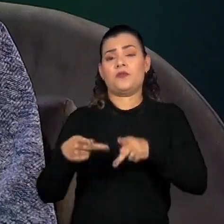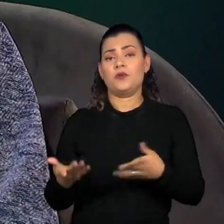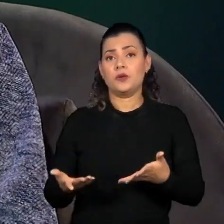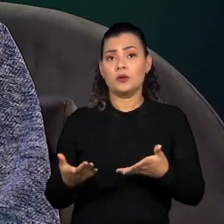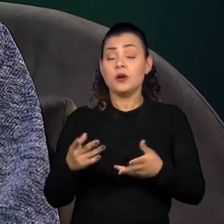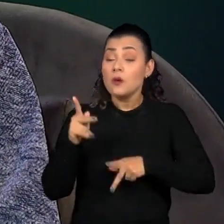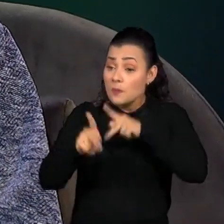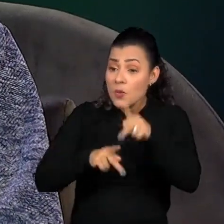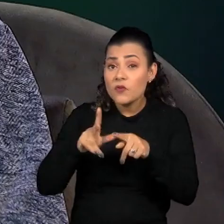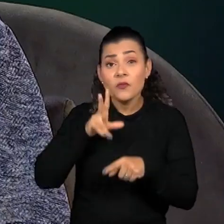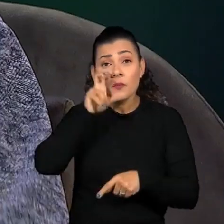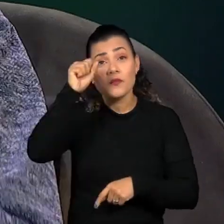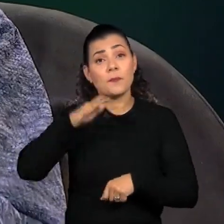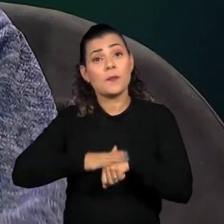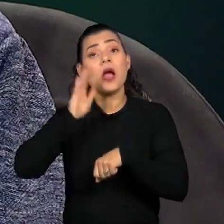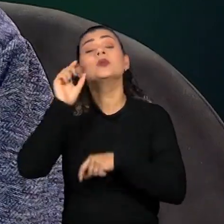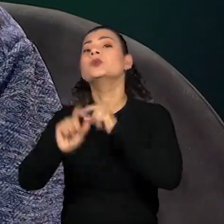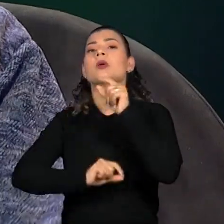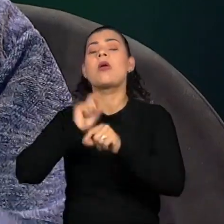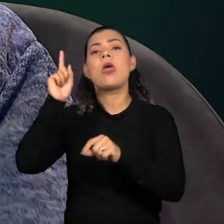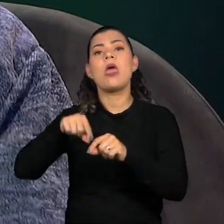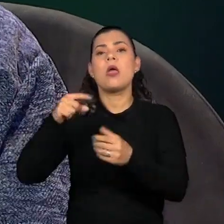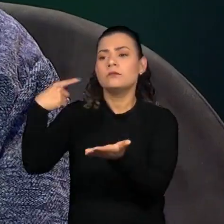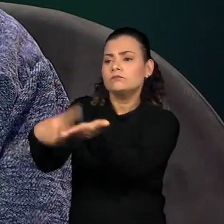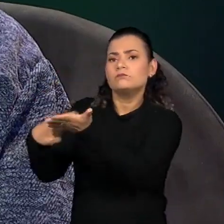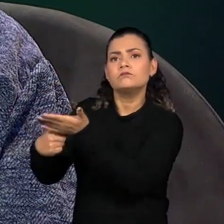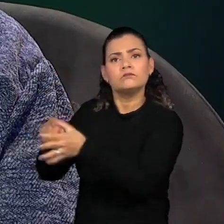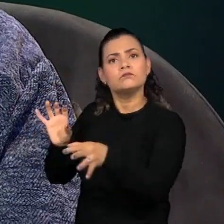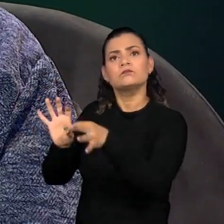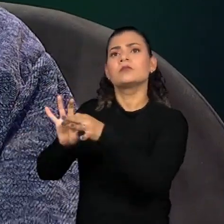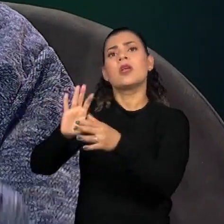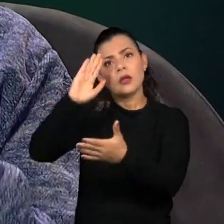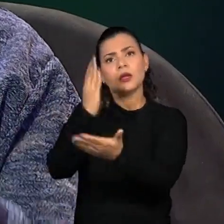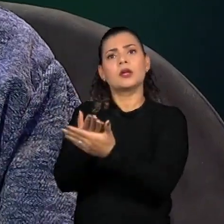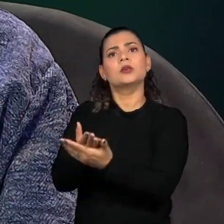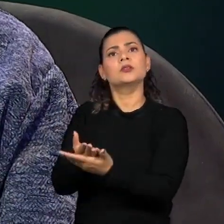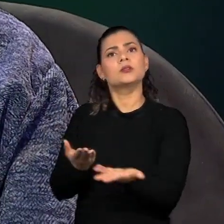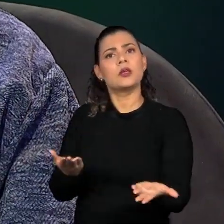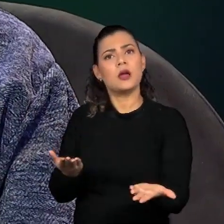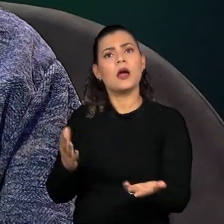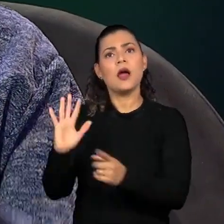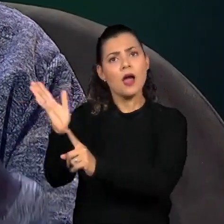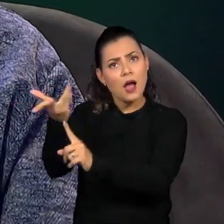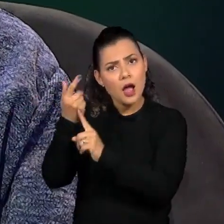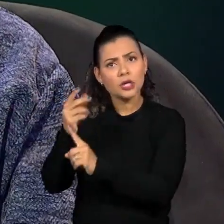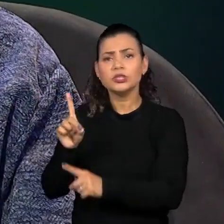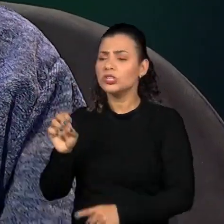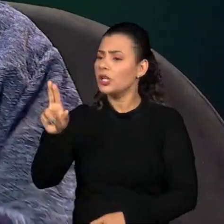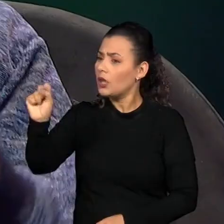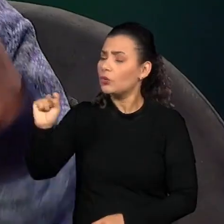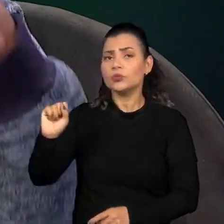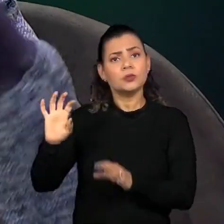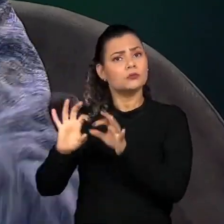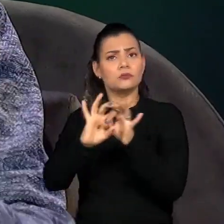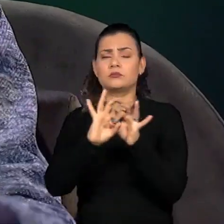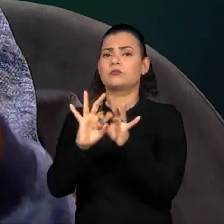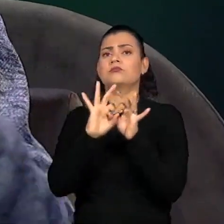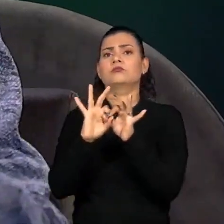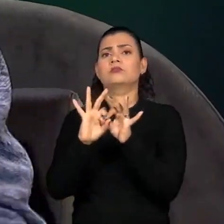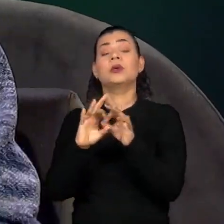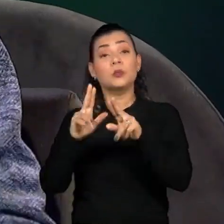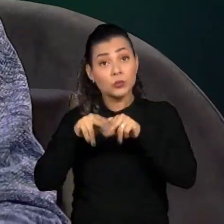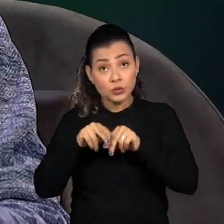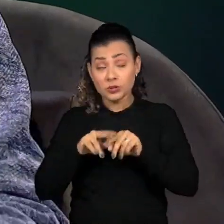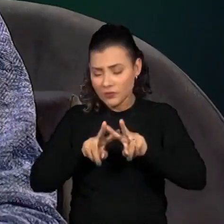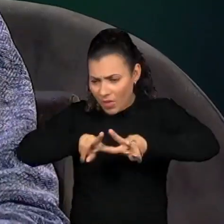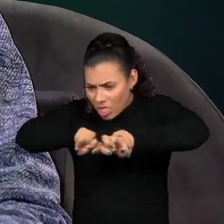torna um povo mais forte é a cumplicidade de acreditar no mesmo Deus, de acreditar na nossa arte, de falar. Então, quando você vai lá dentro, quando você